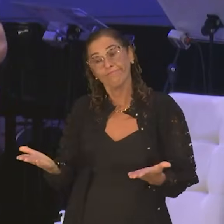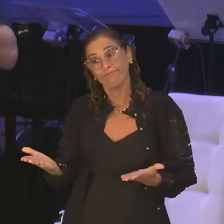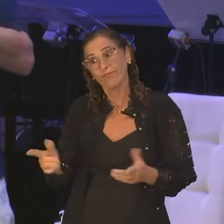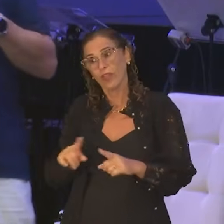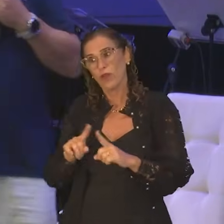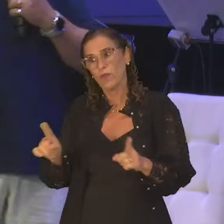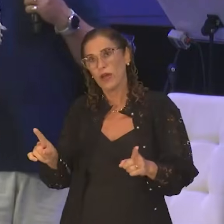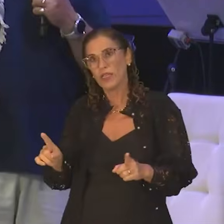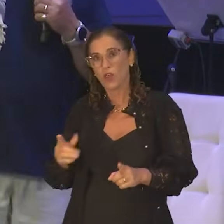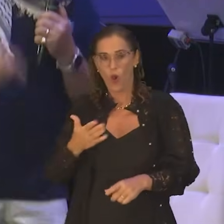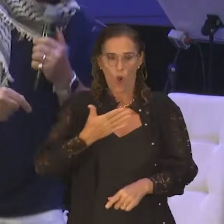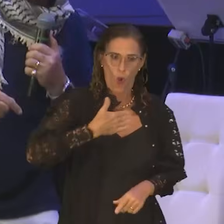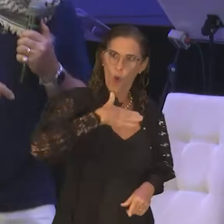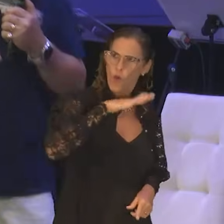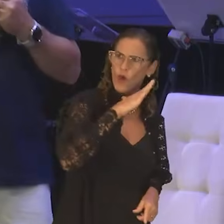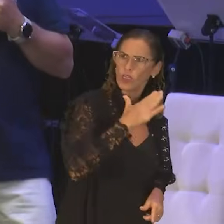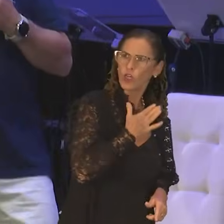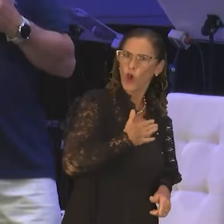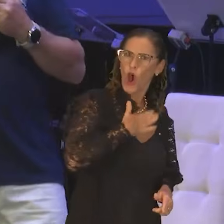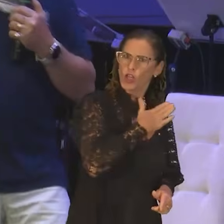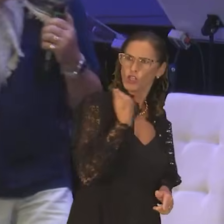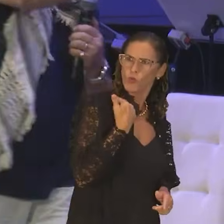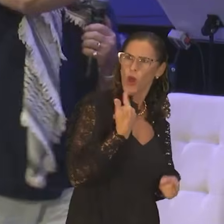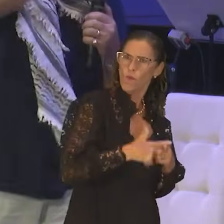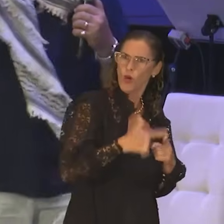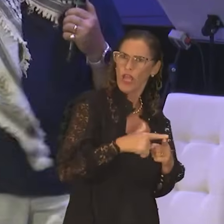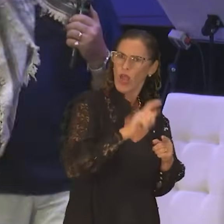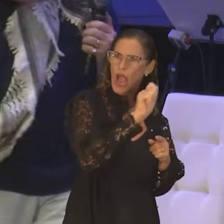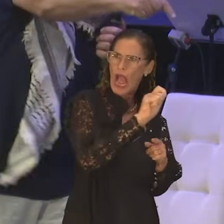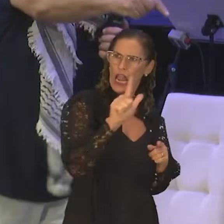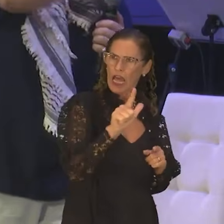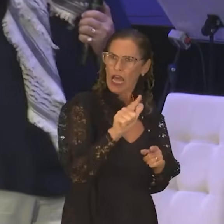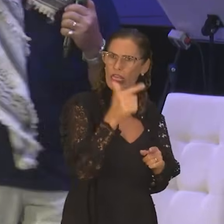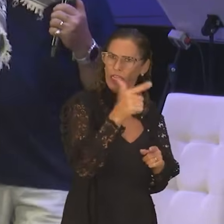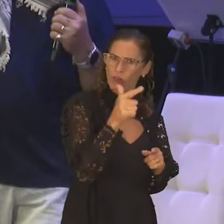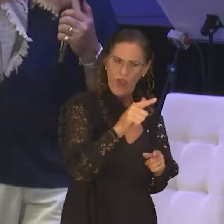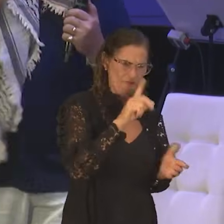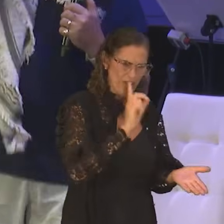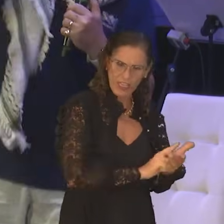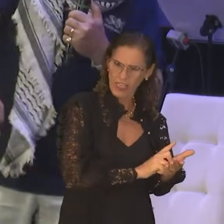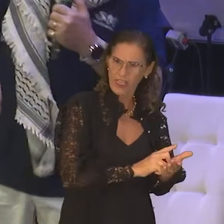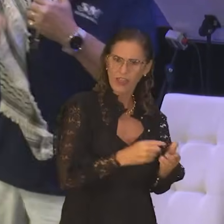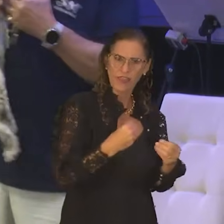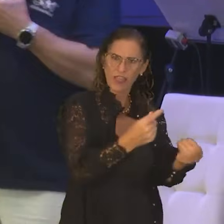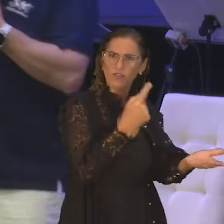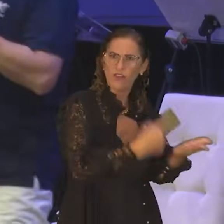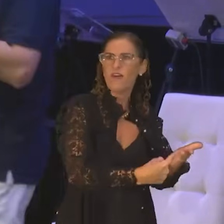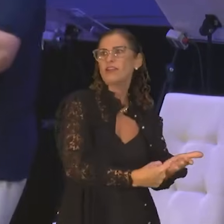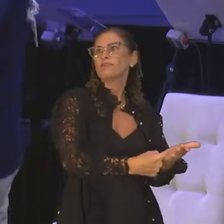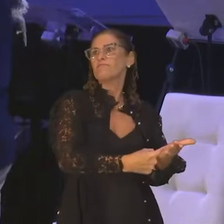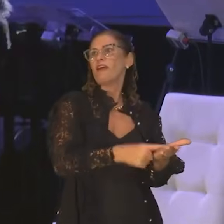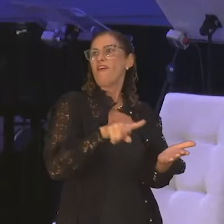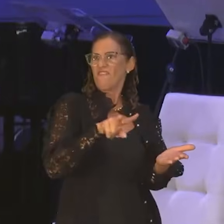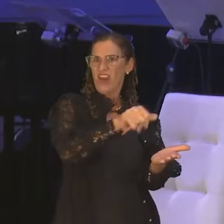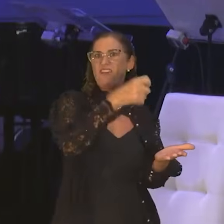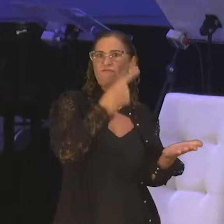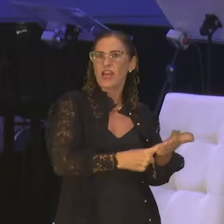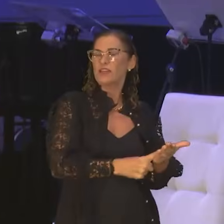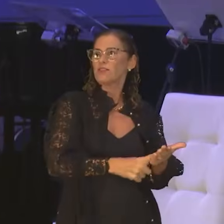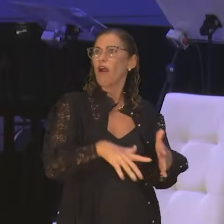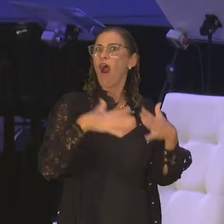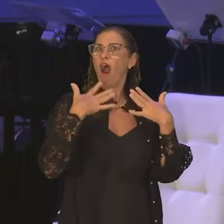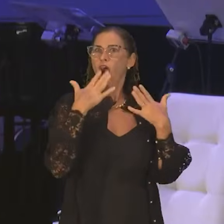Mas o muçulmano, ele gosta de morrer, porque Deus dele, que não existe verdadeiro, deu uma tarefa e ele faz.